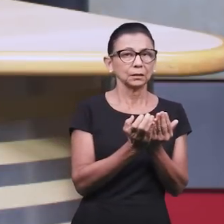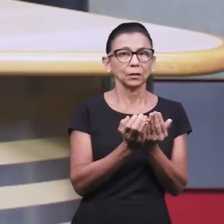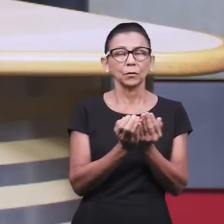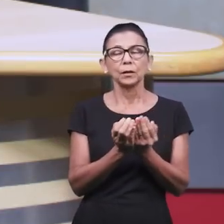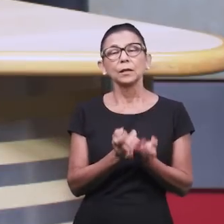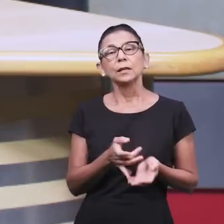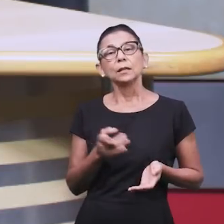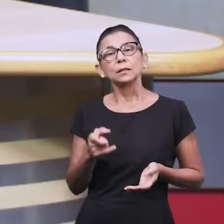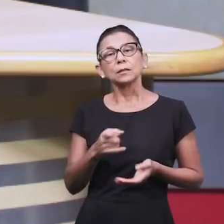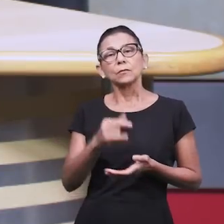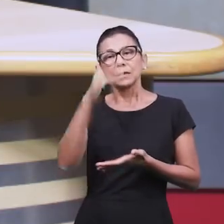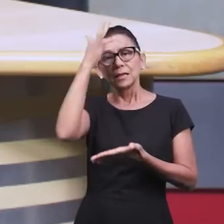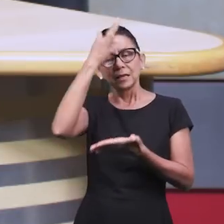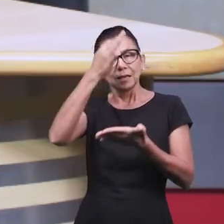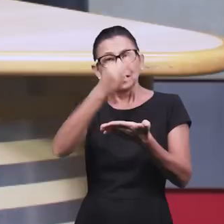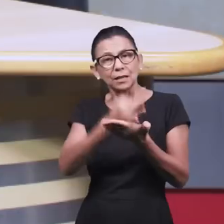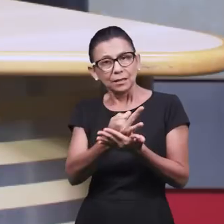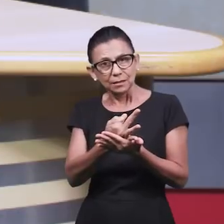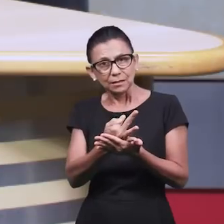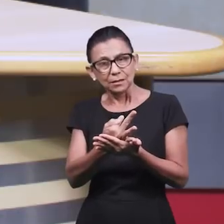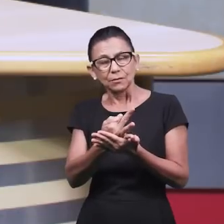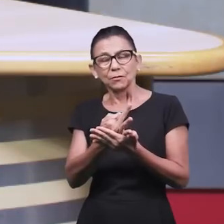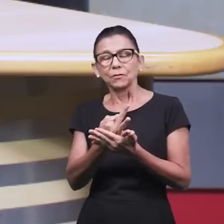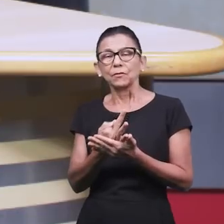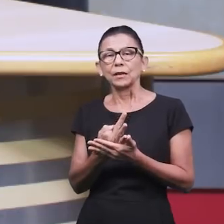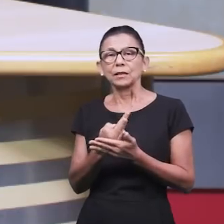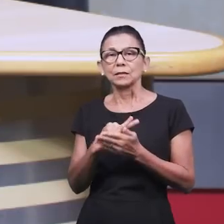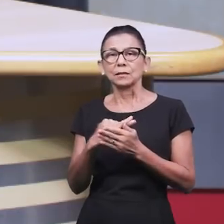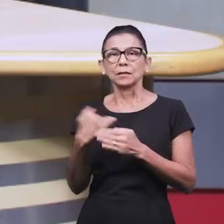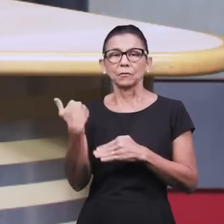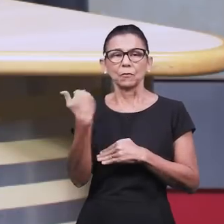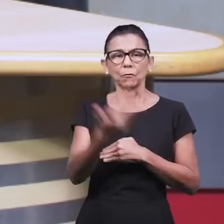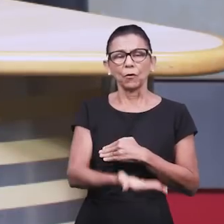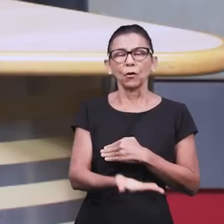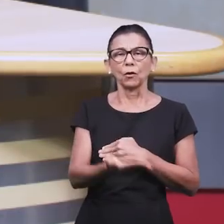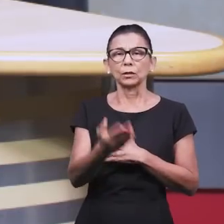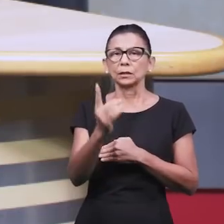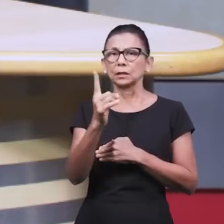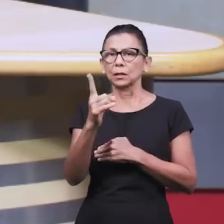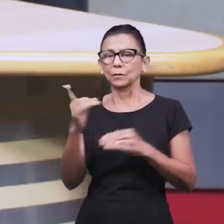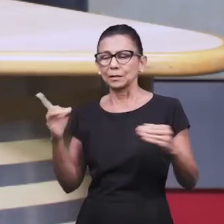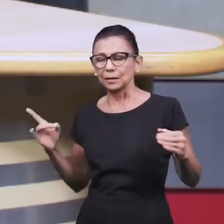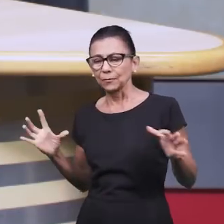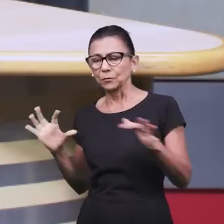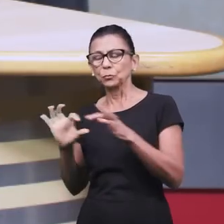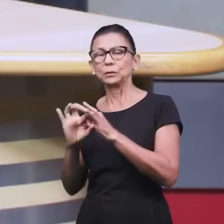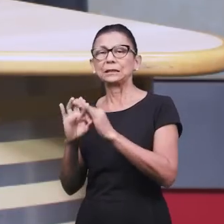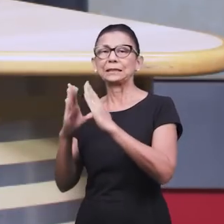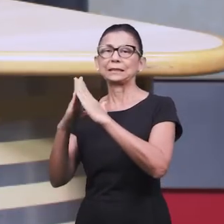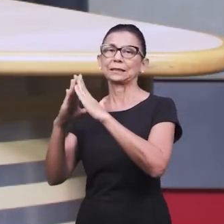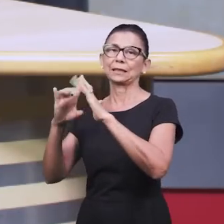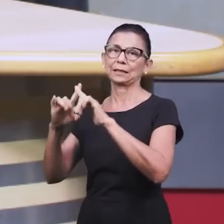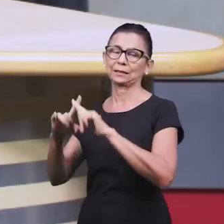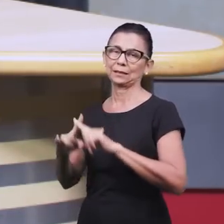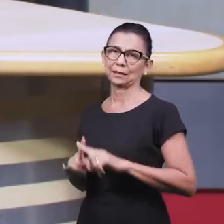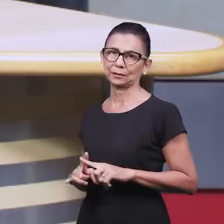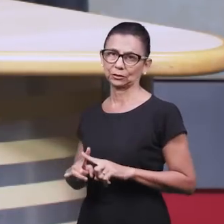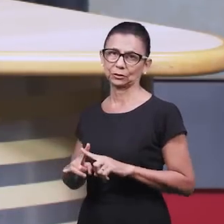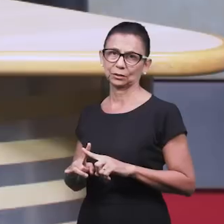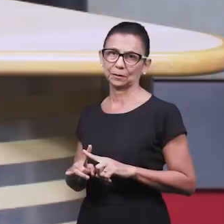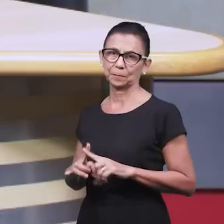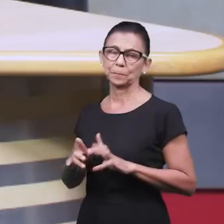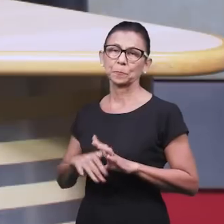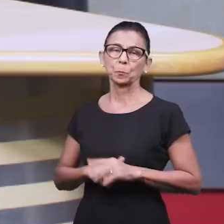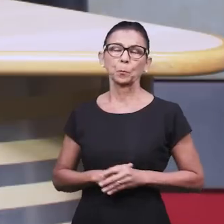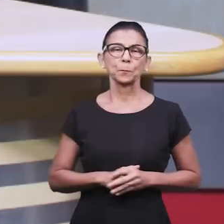da igreja, porque a palavra igreja, né, significa eclesia, chamados para fora,